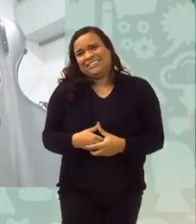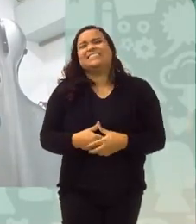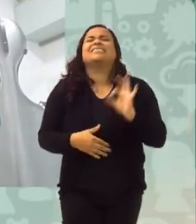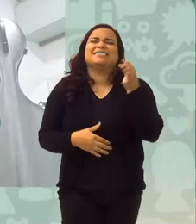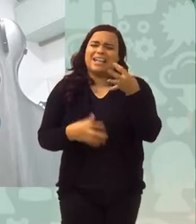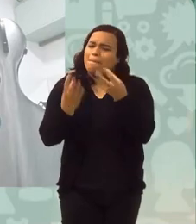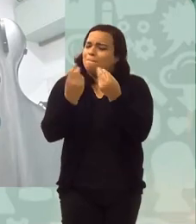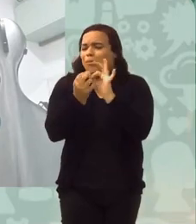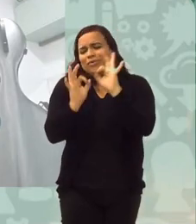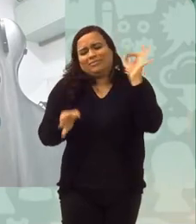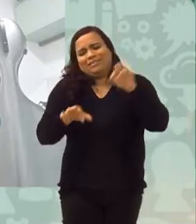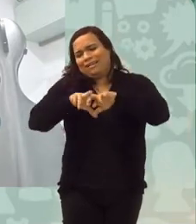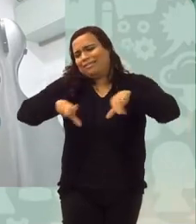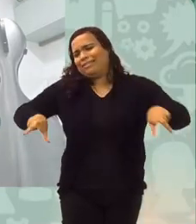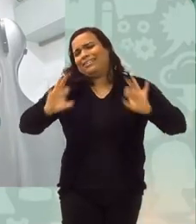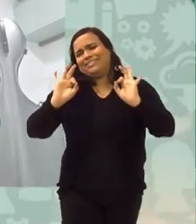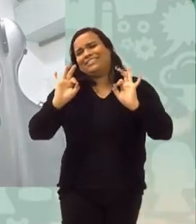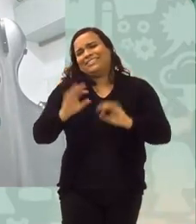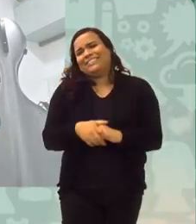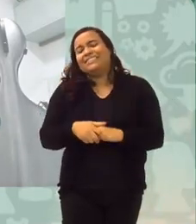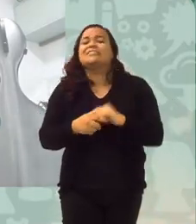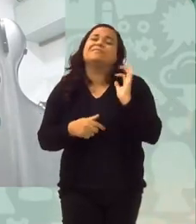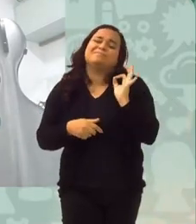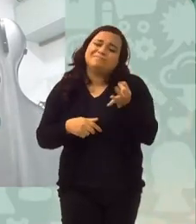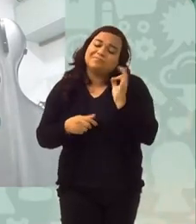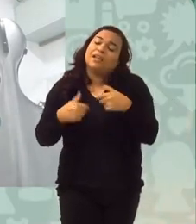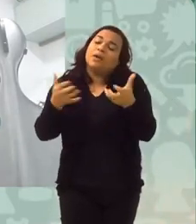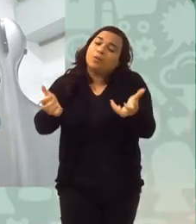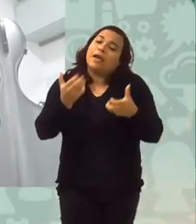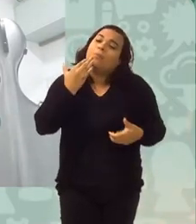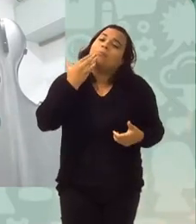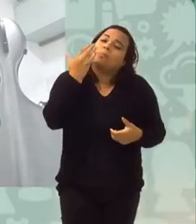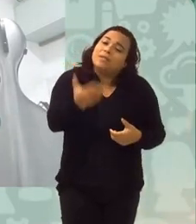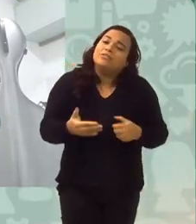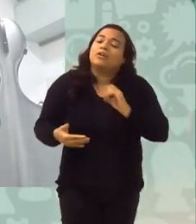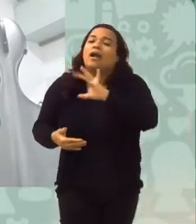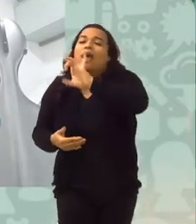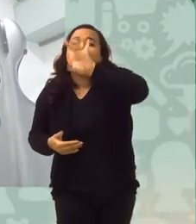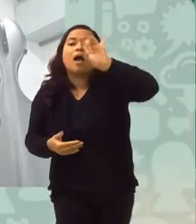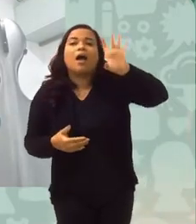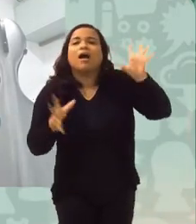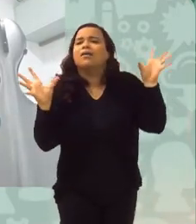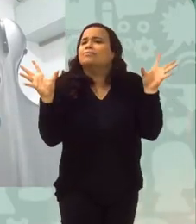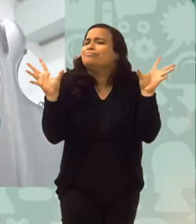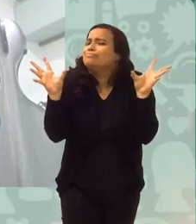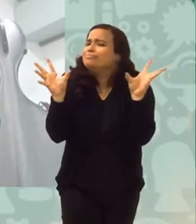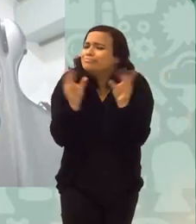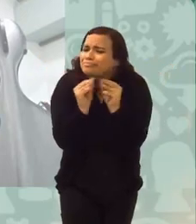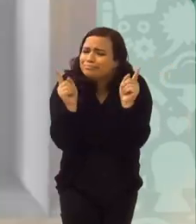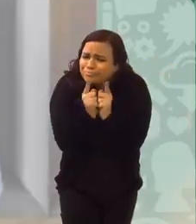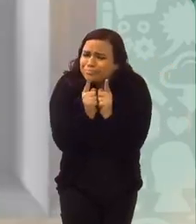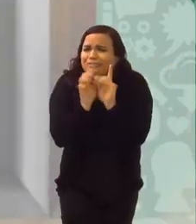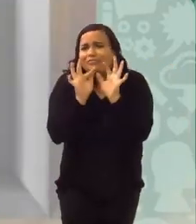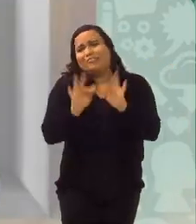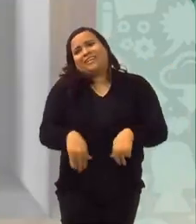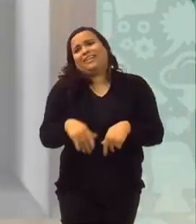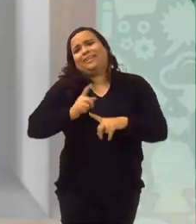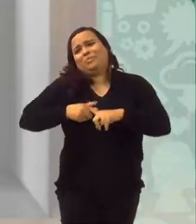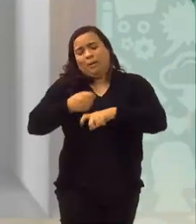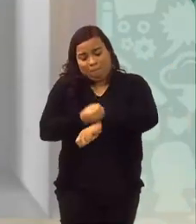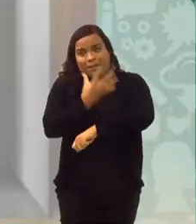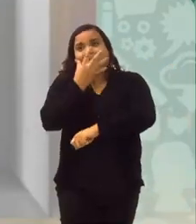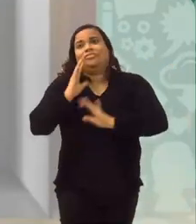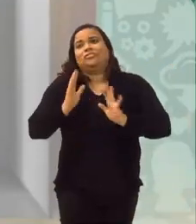sobre o tema. Muito bom, eu queria sim. É muito rico. Muito rico, exatamente. E eu queria pedir para cada uma dar